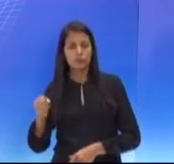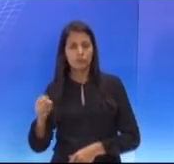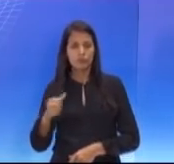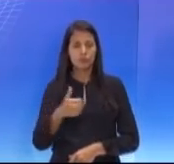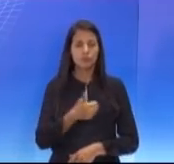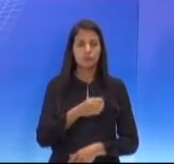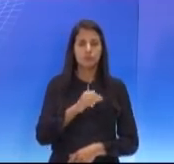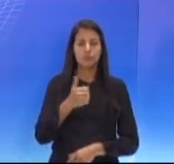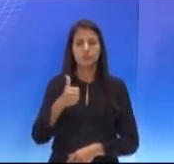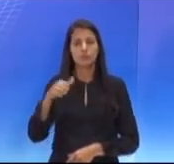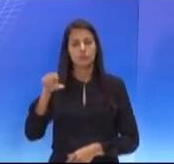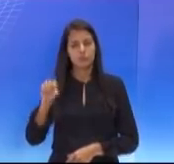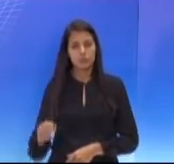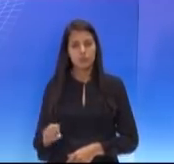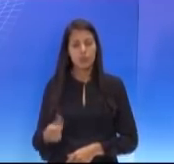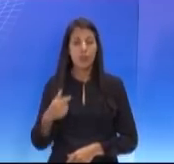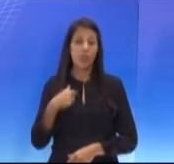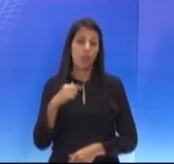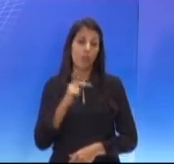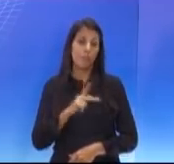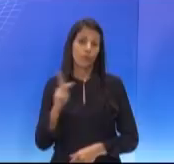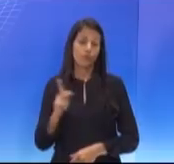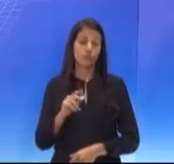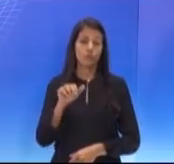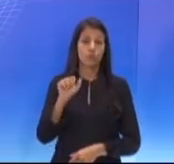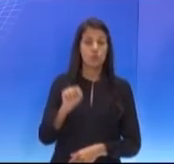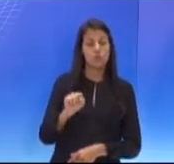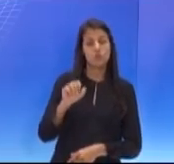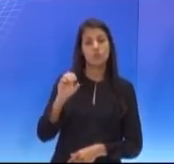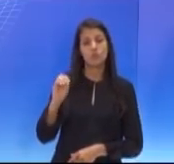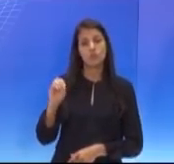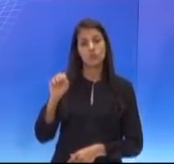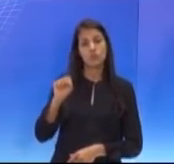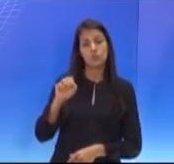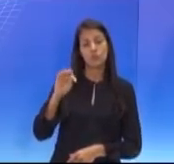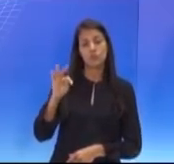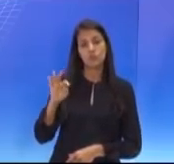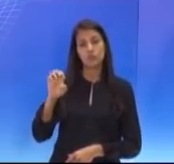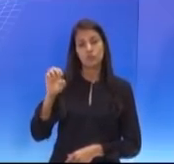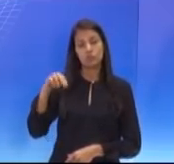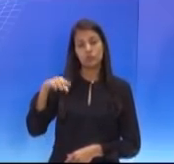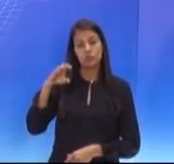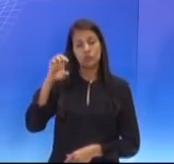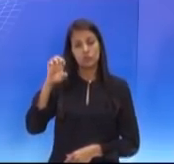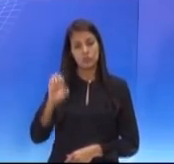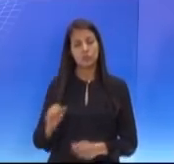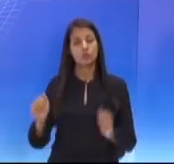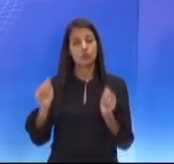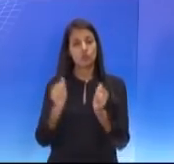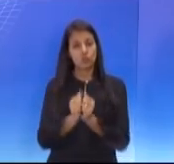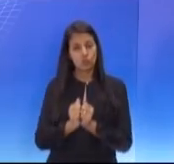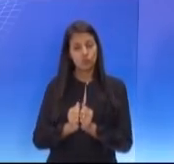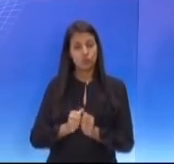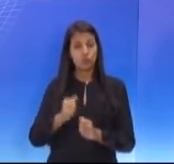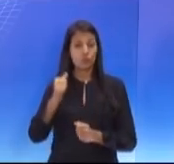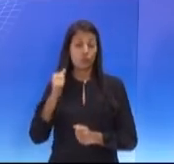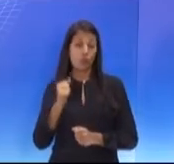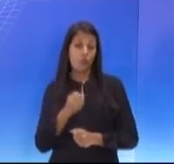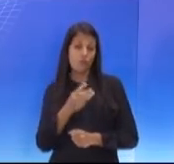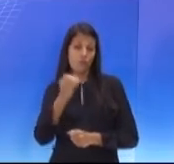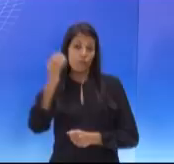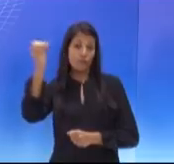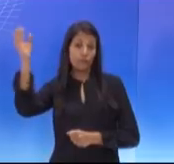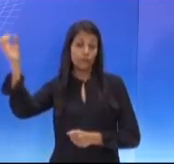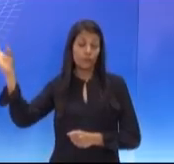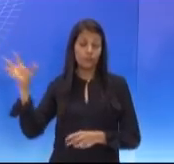e estamos juntos nessa viagem que vai ser sensacional no mundo da matemática. Vamos devagar,